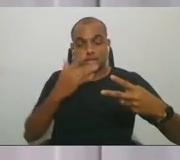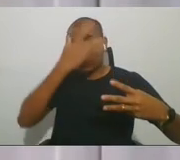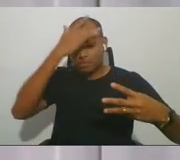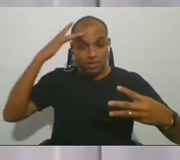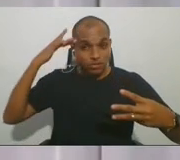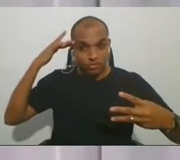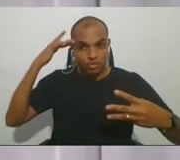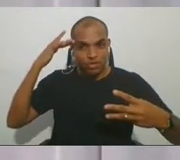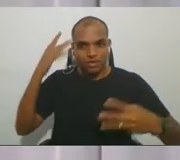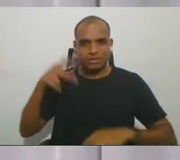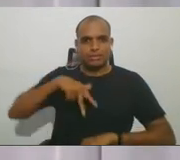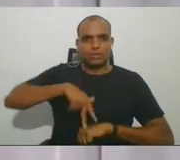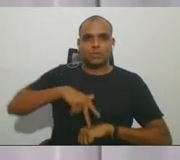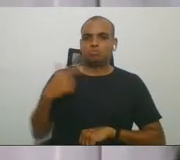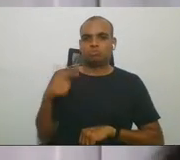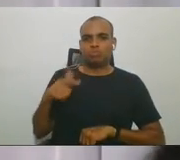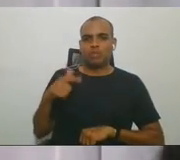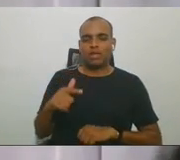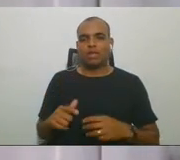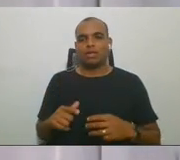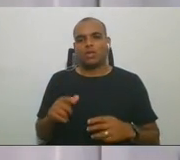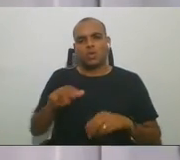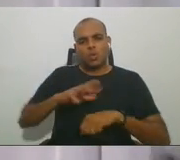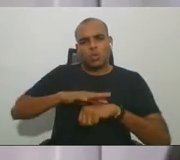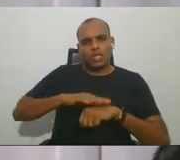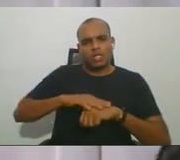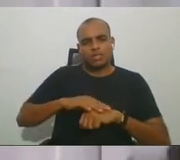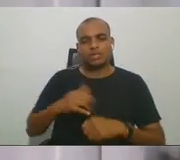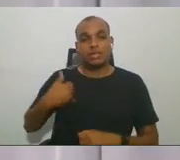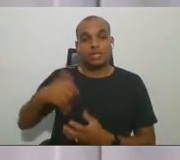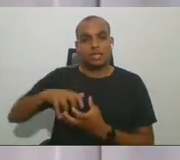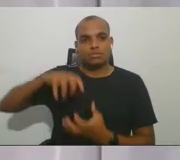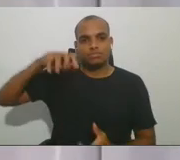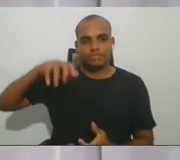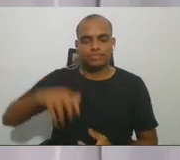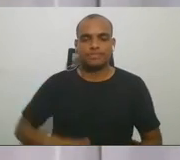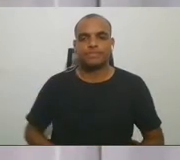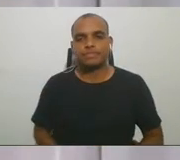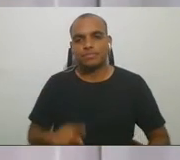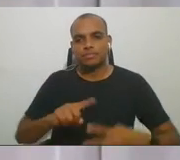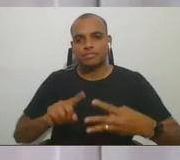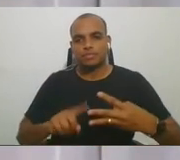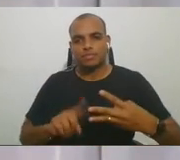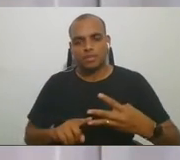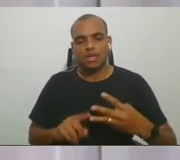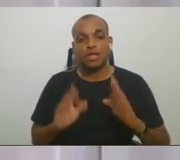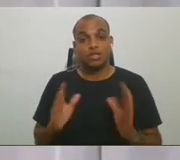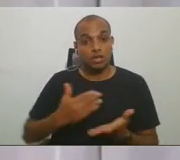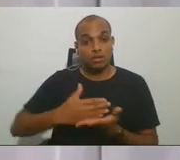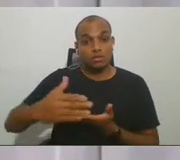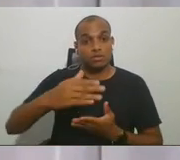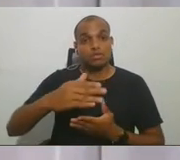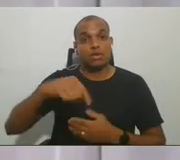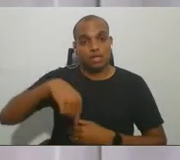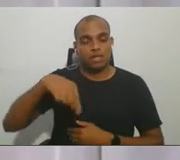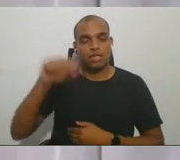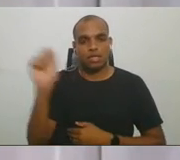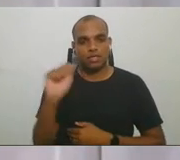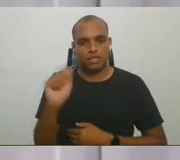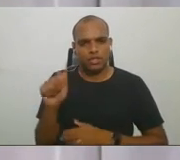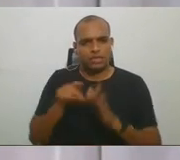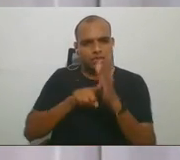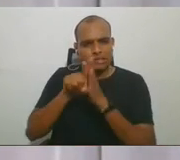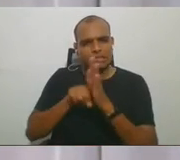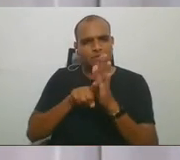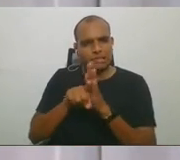pessoas mais velhas. Estamos analisando na Argentina uma série de políticas